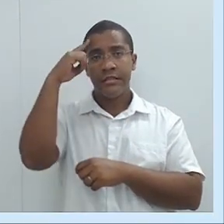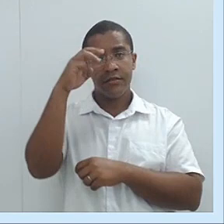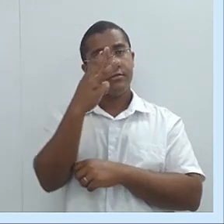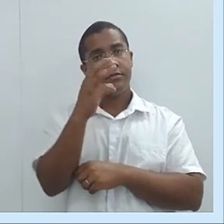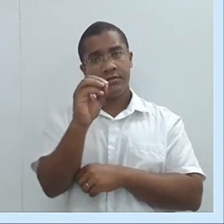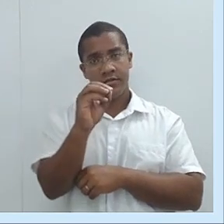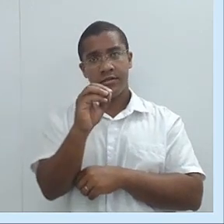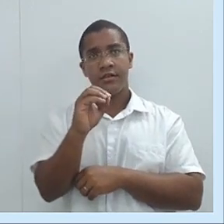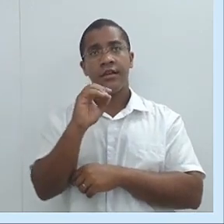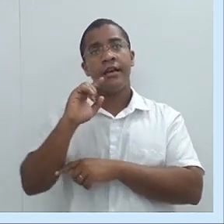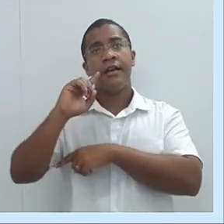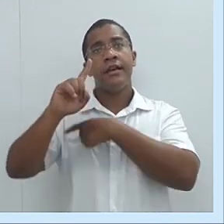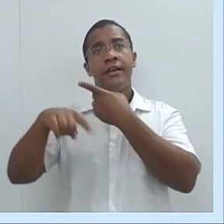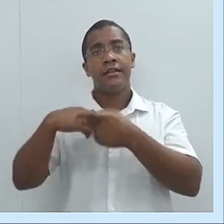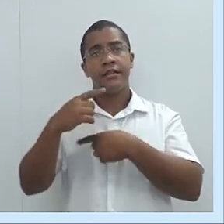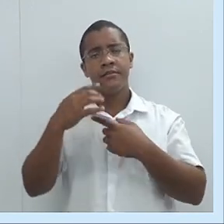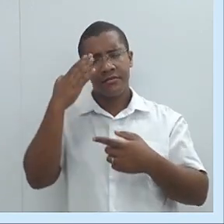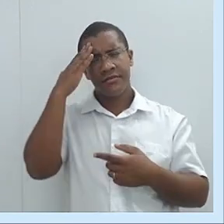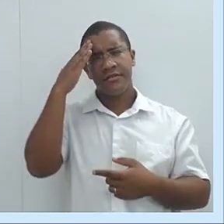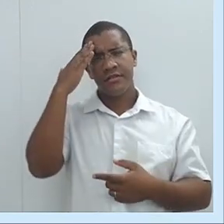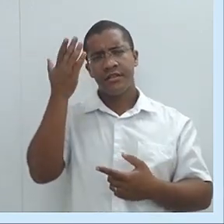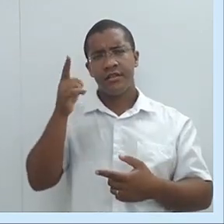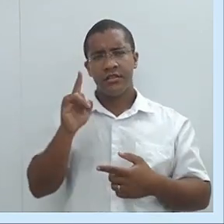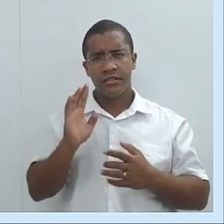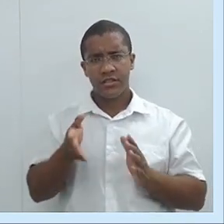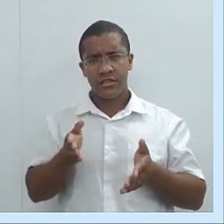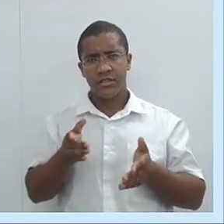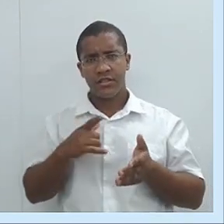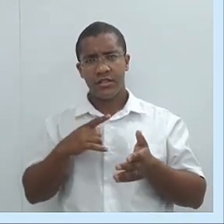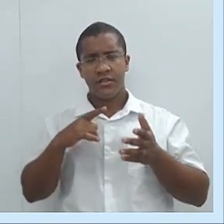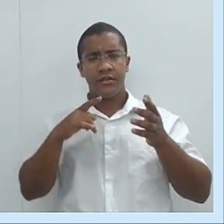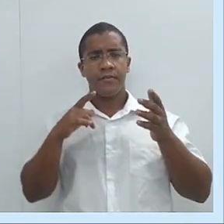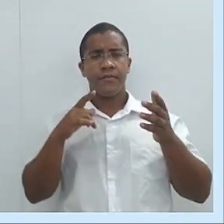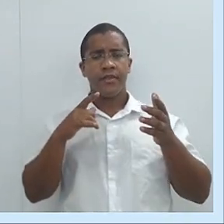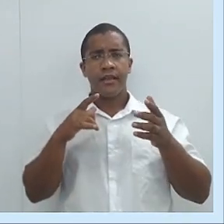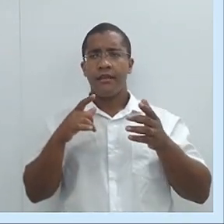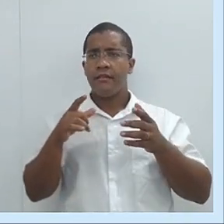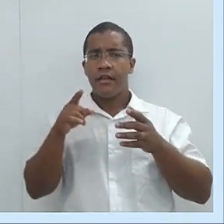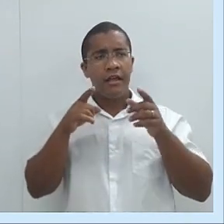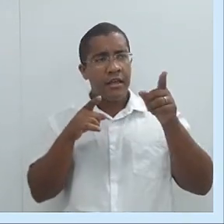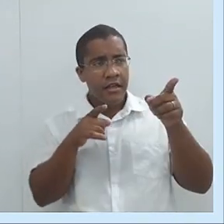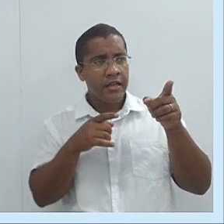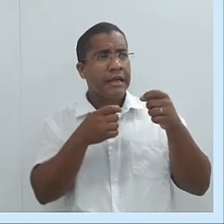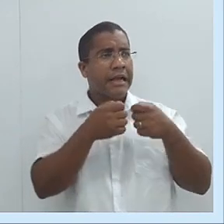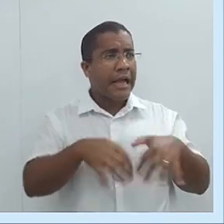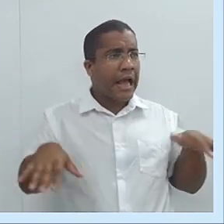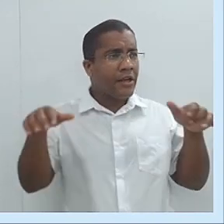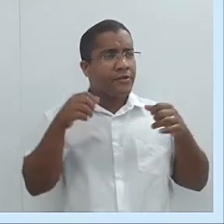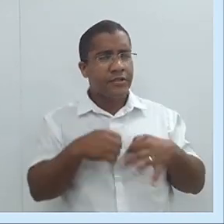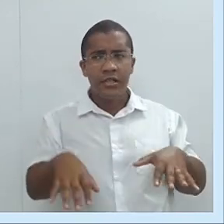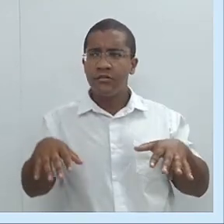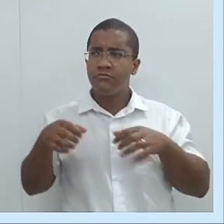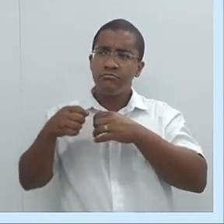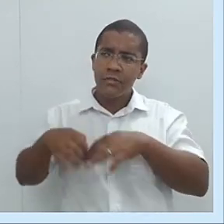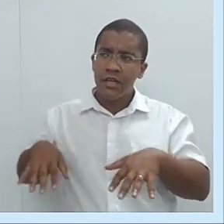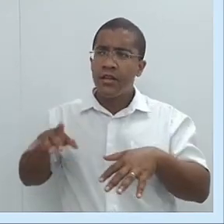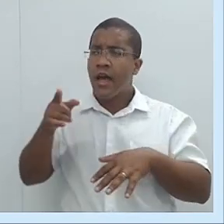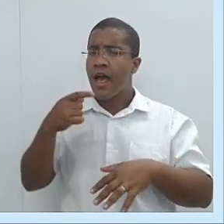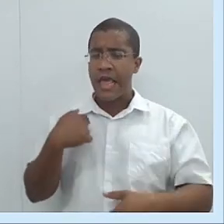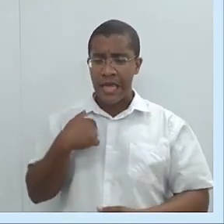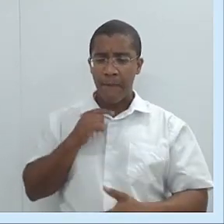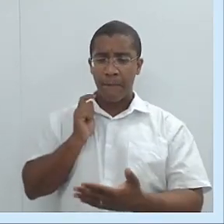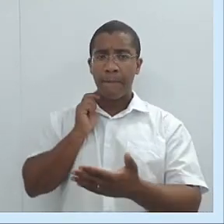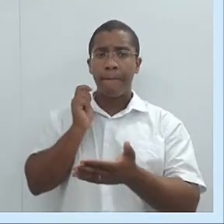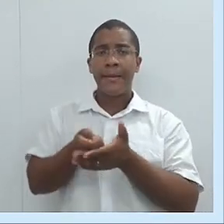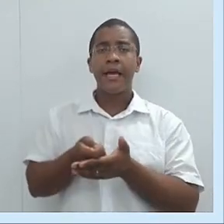E depois, eu sei que aquele equipamento, né, ele gastou aquela energia, eu quero saber quanto é que